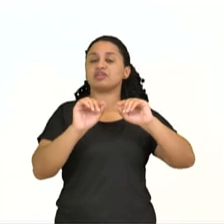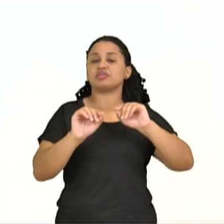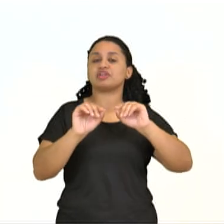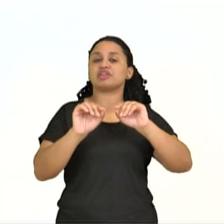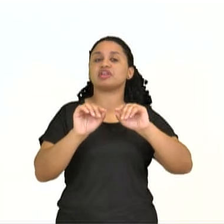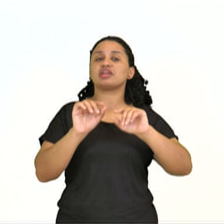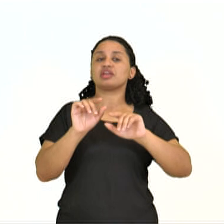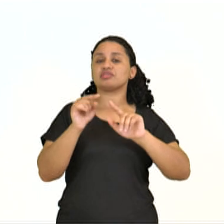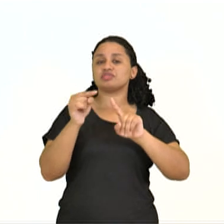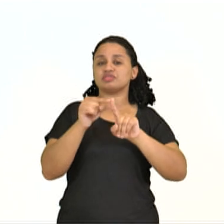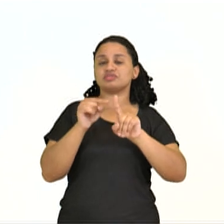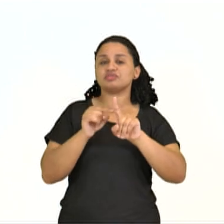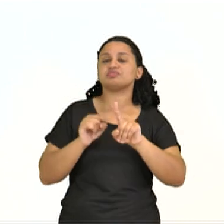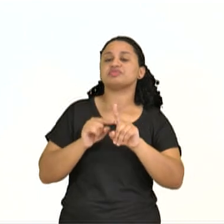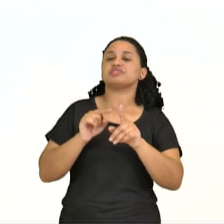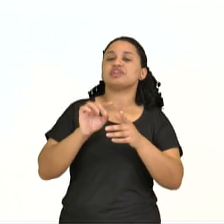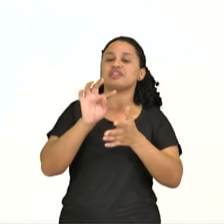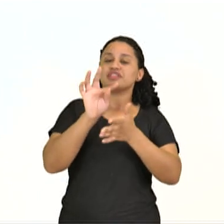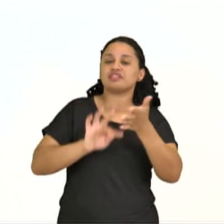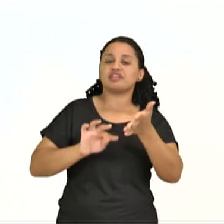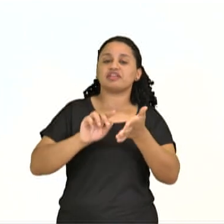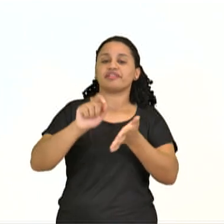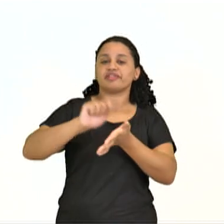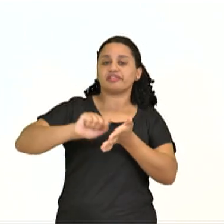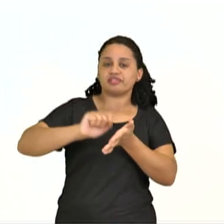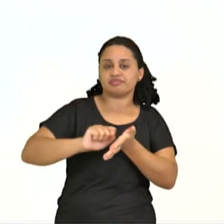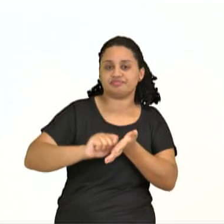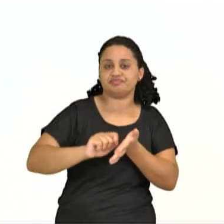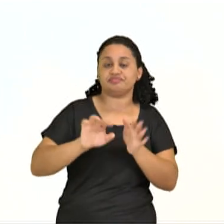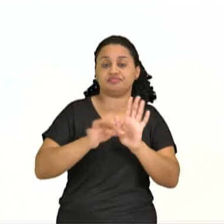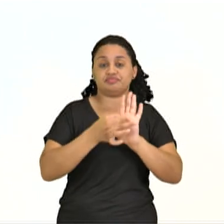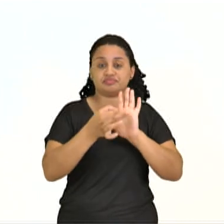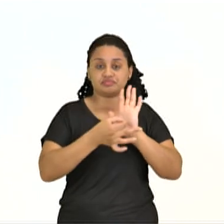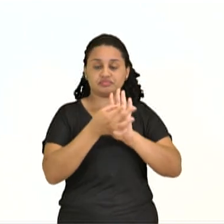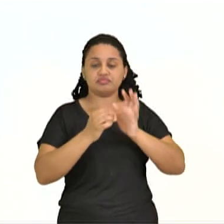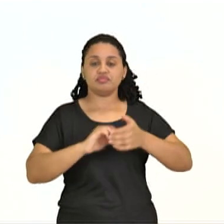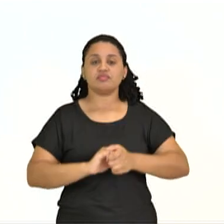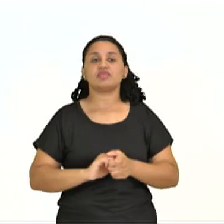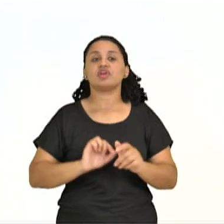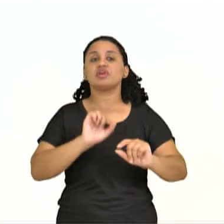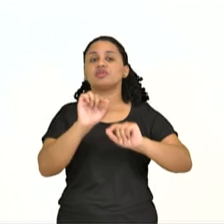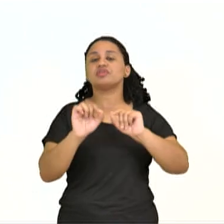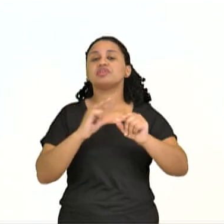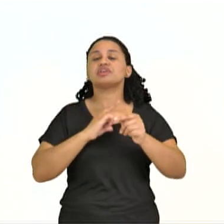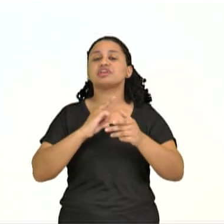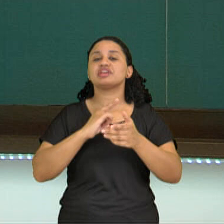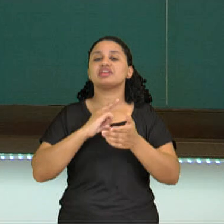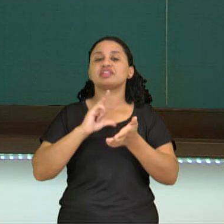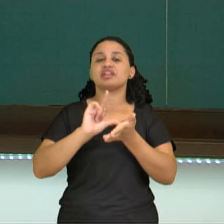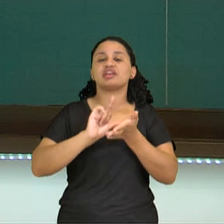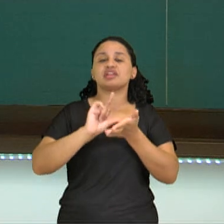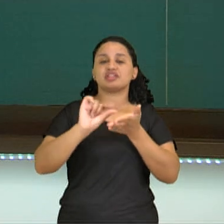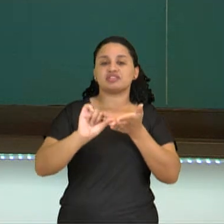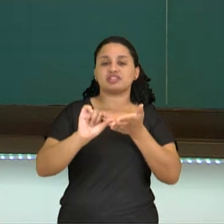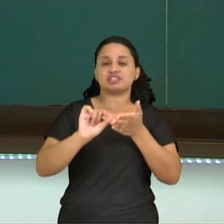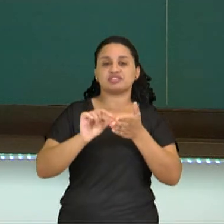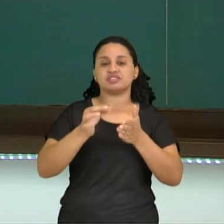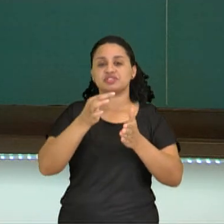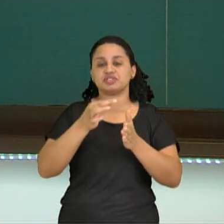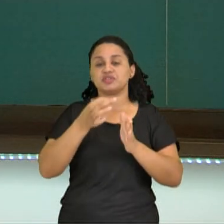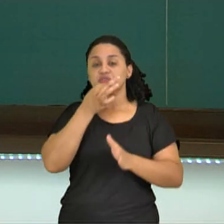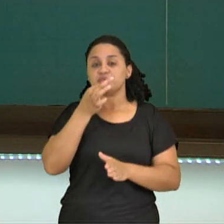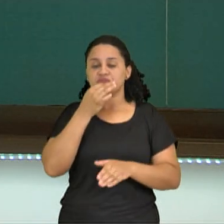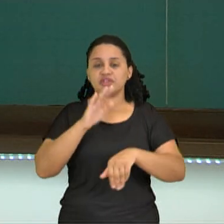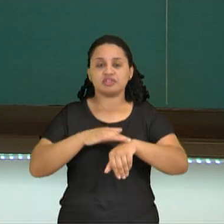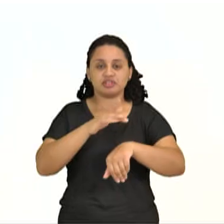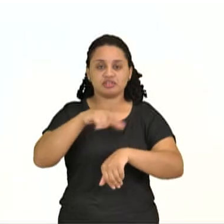dissertativos argumentativos. Quais são as partes que compõem a estrutura de um artigo de opinião? Vocês lembram dessa? Um tempinho aí